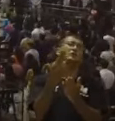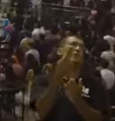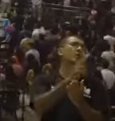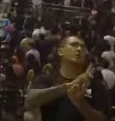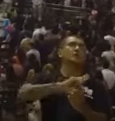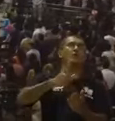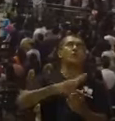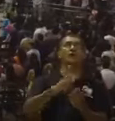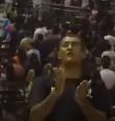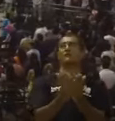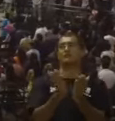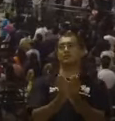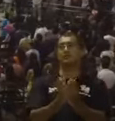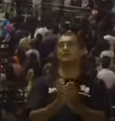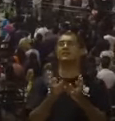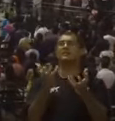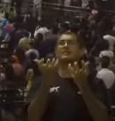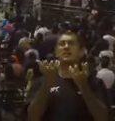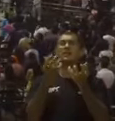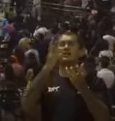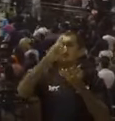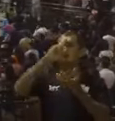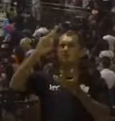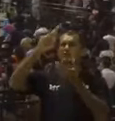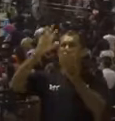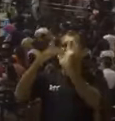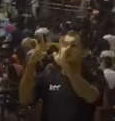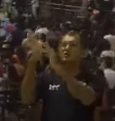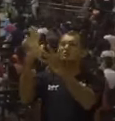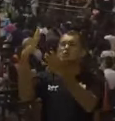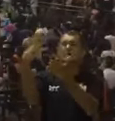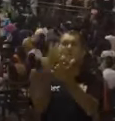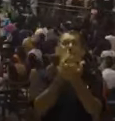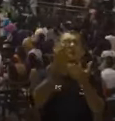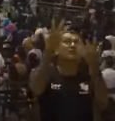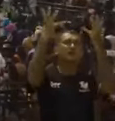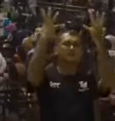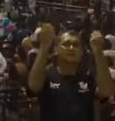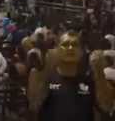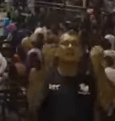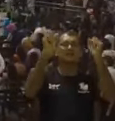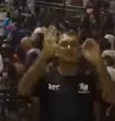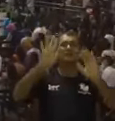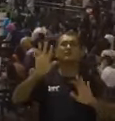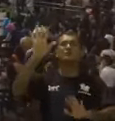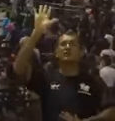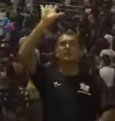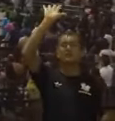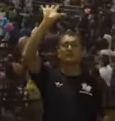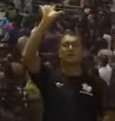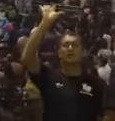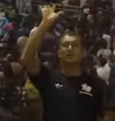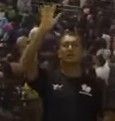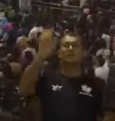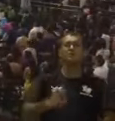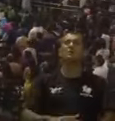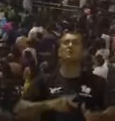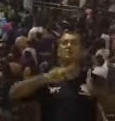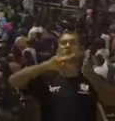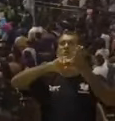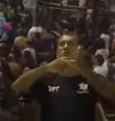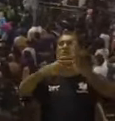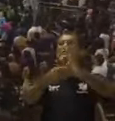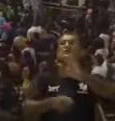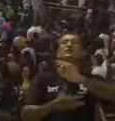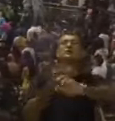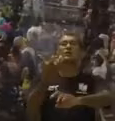Evangelho, que deseja Jesus como seu Salvador? Se você o deseja, levante uma das suas mãos como um sinal. Eu quero